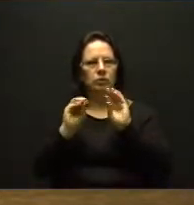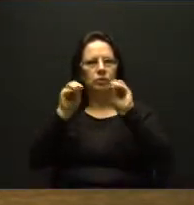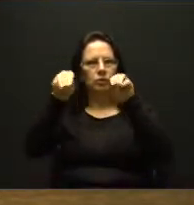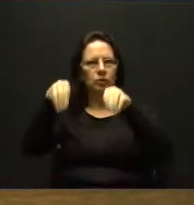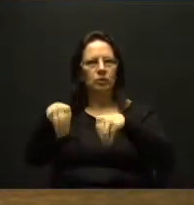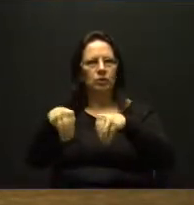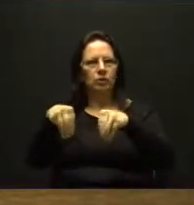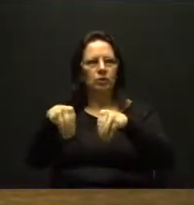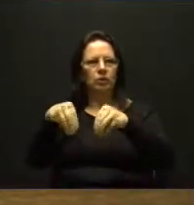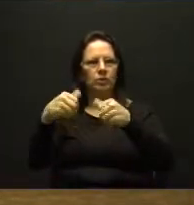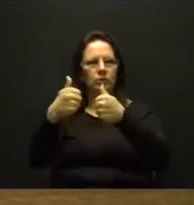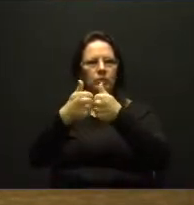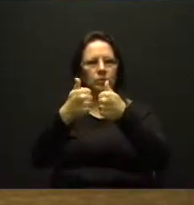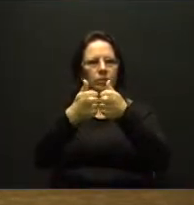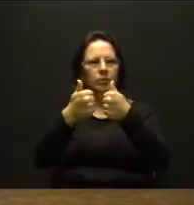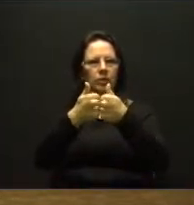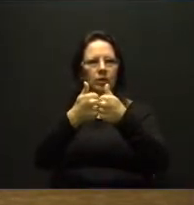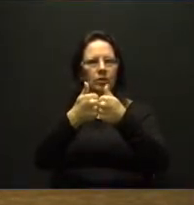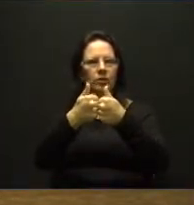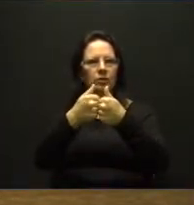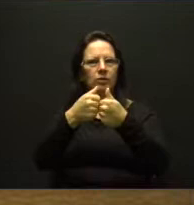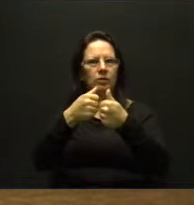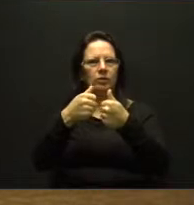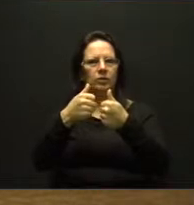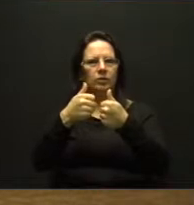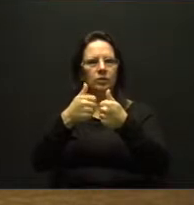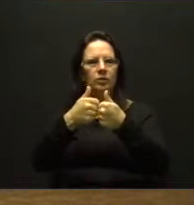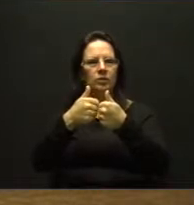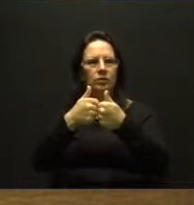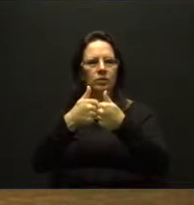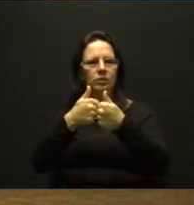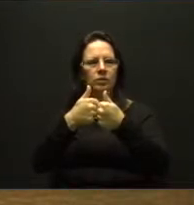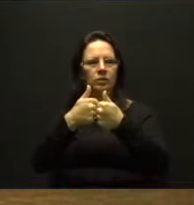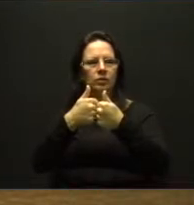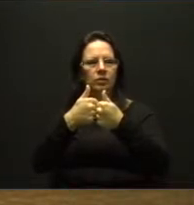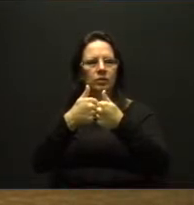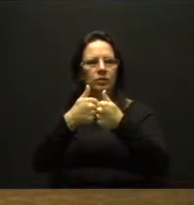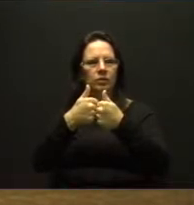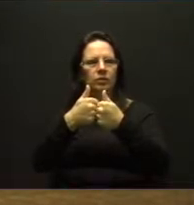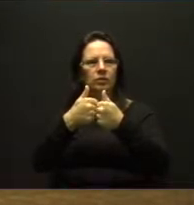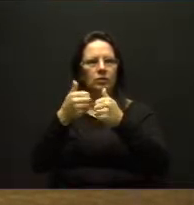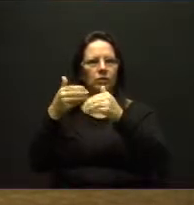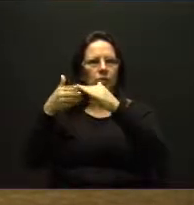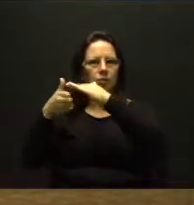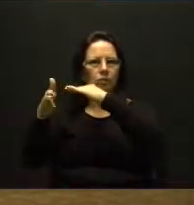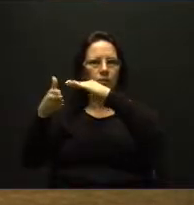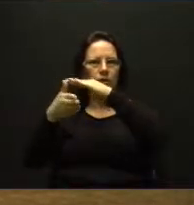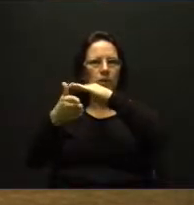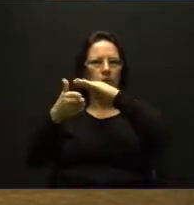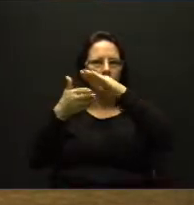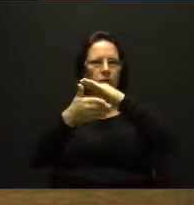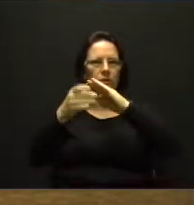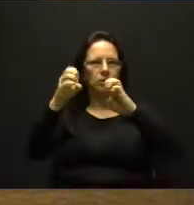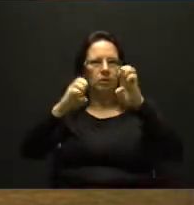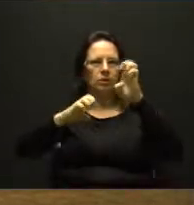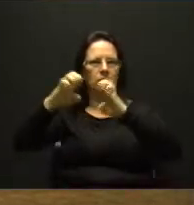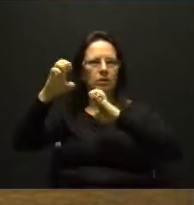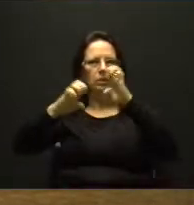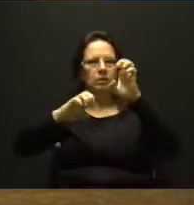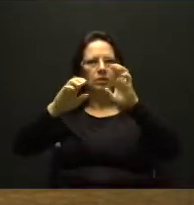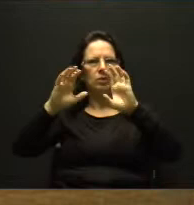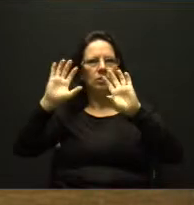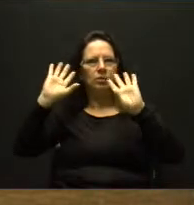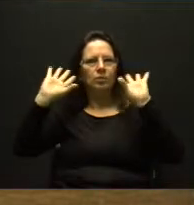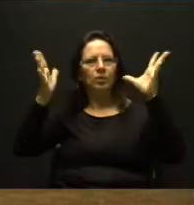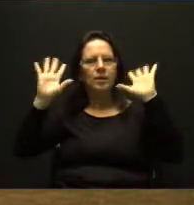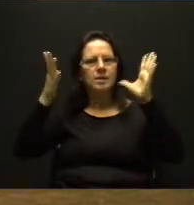ali próximo ao largo do sapo aquela estacionamento aquelas empresas além de caminhão porque se